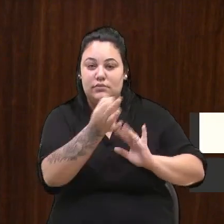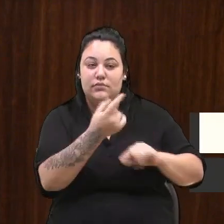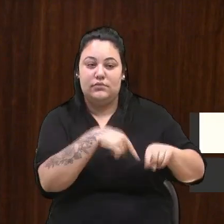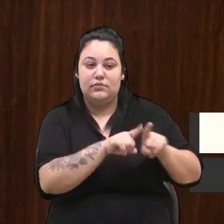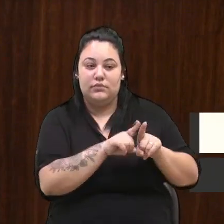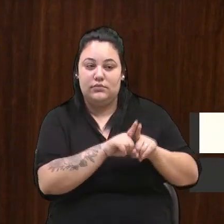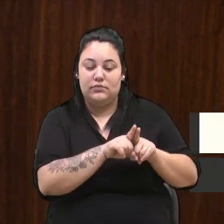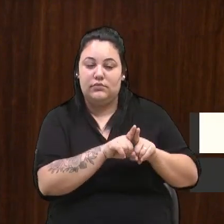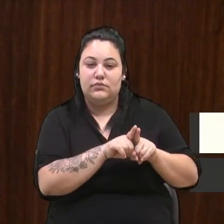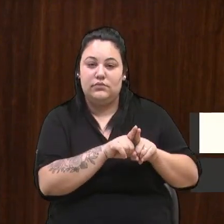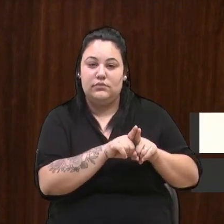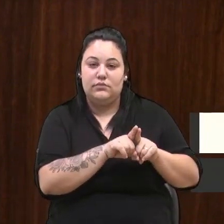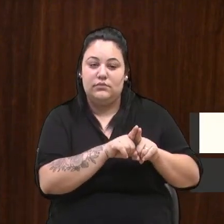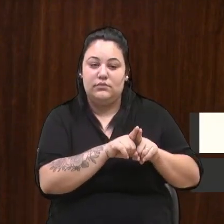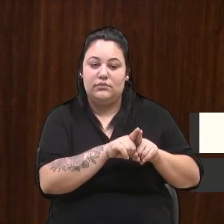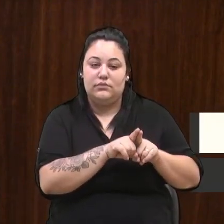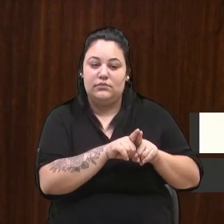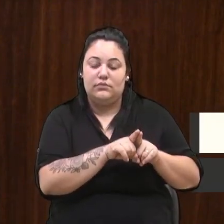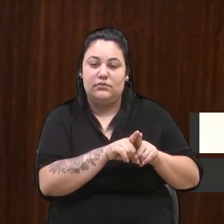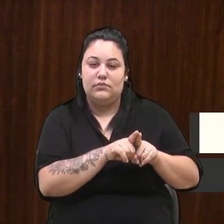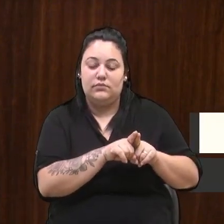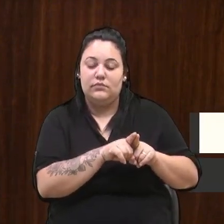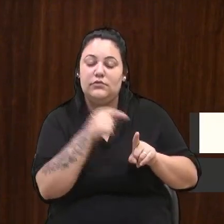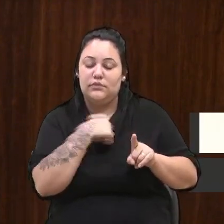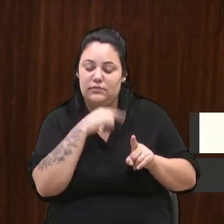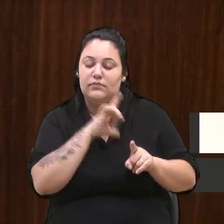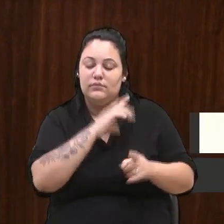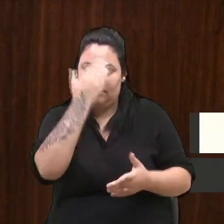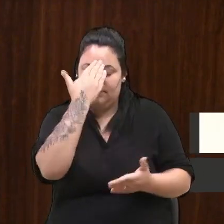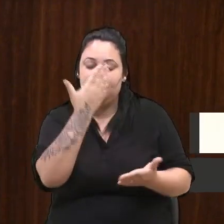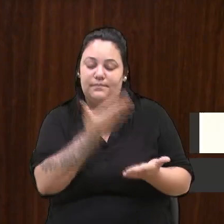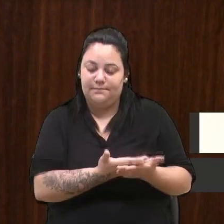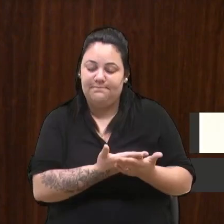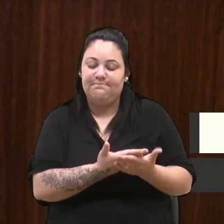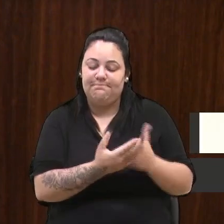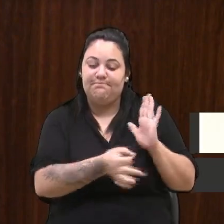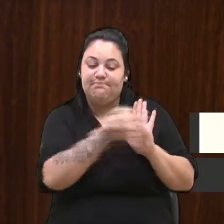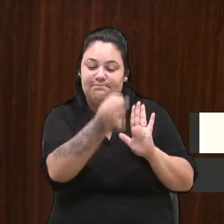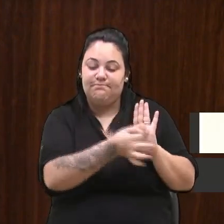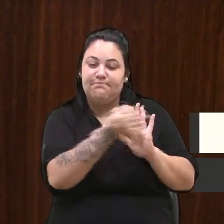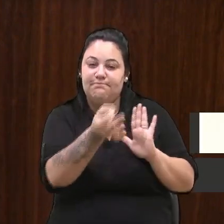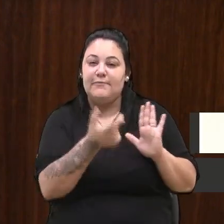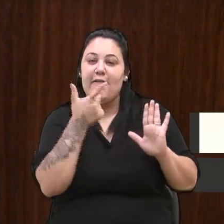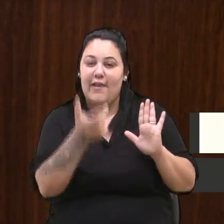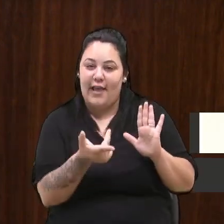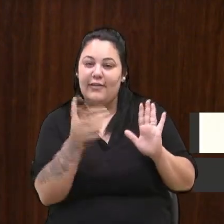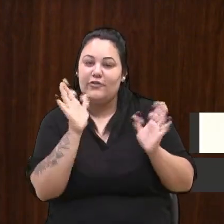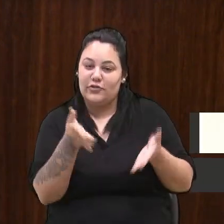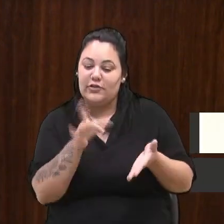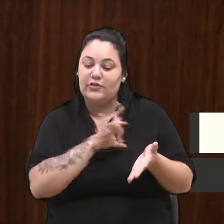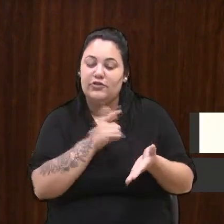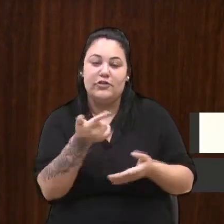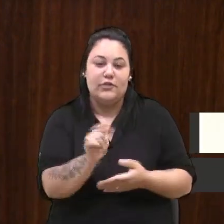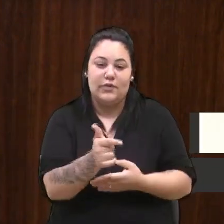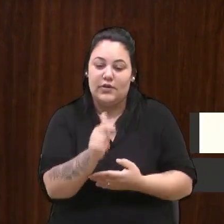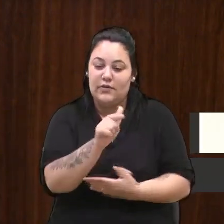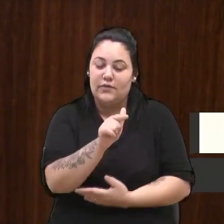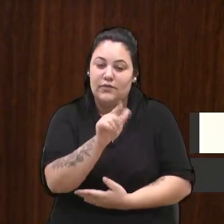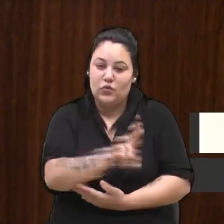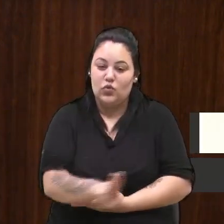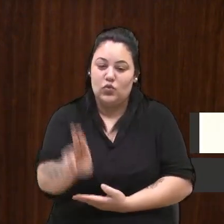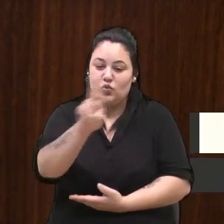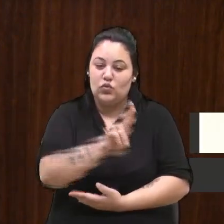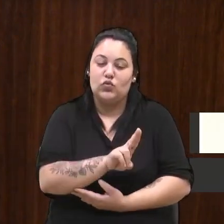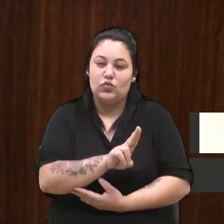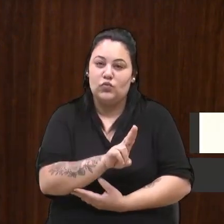acredito que foi graças a essas opiniões expressadas que a gente não teve a ocupação através